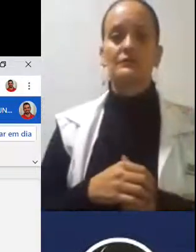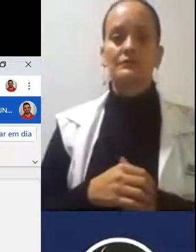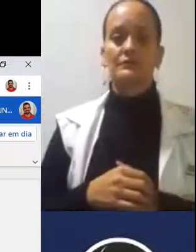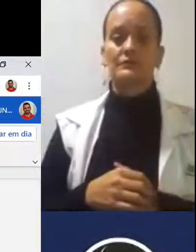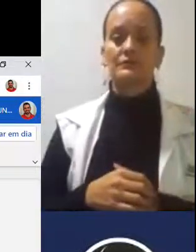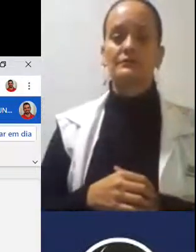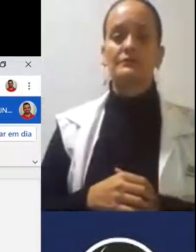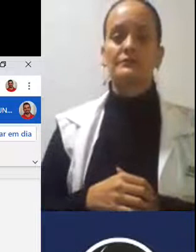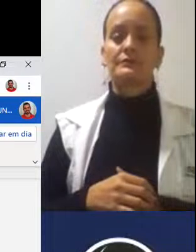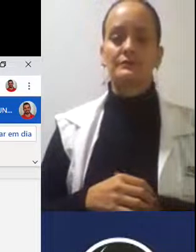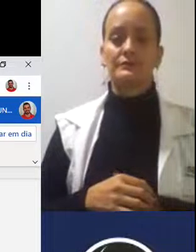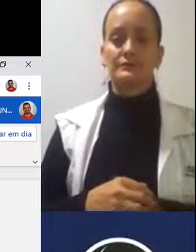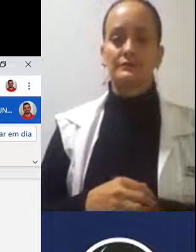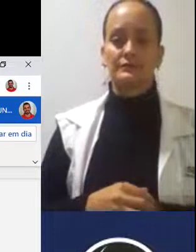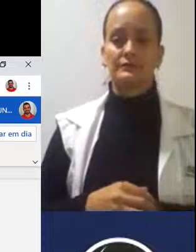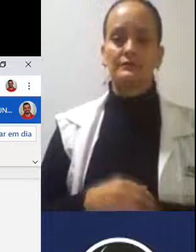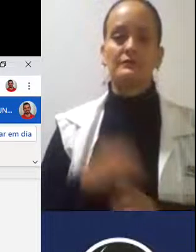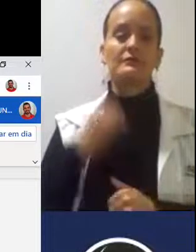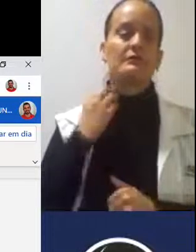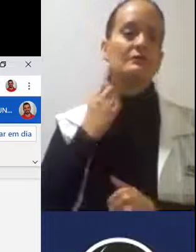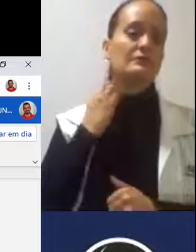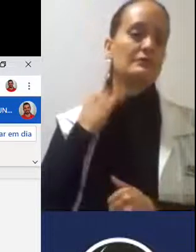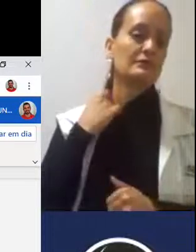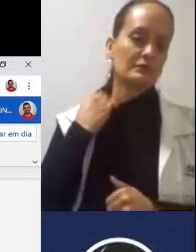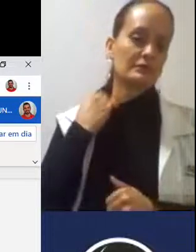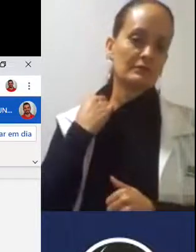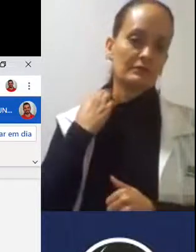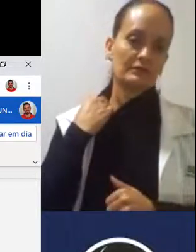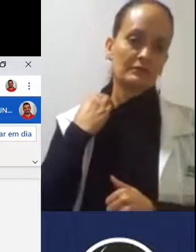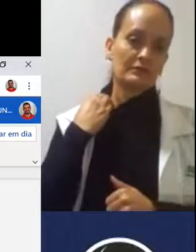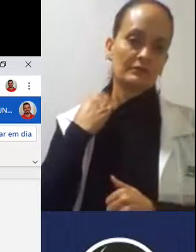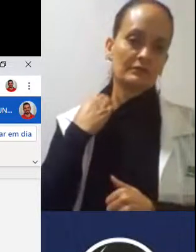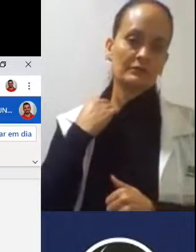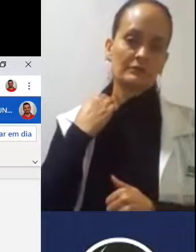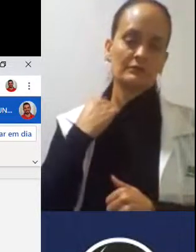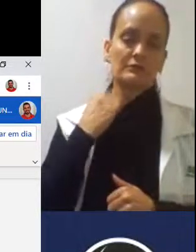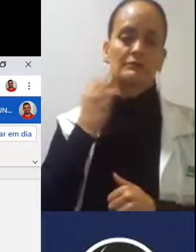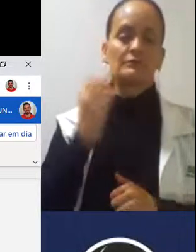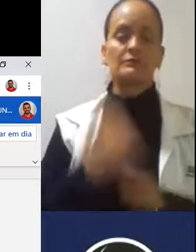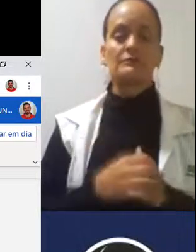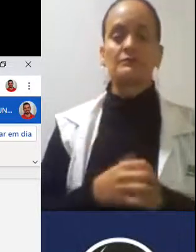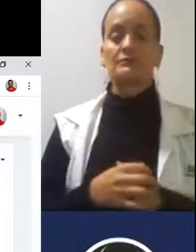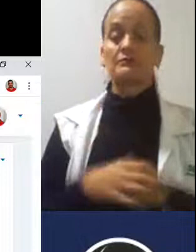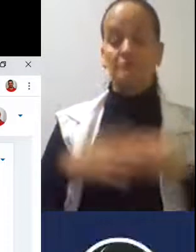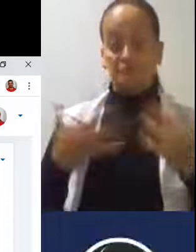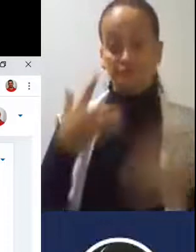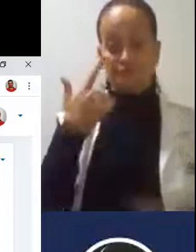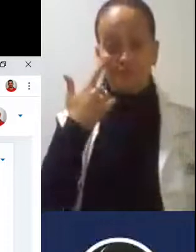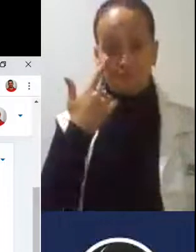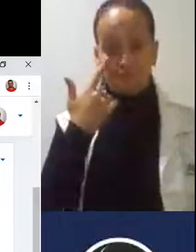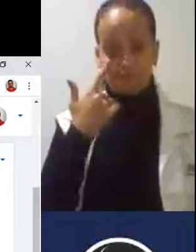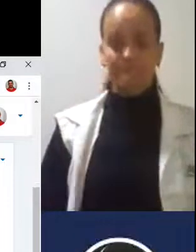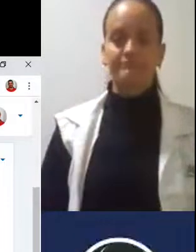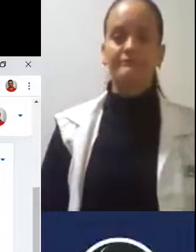acionadas por um disjuntor, certo? Então, vamos lá desenvolver a ideia.